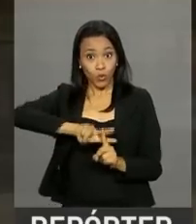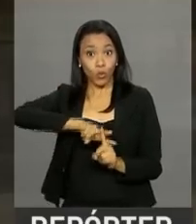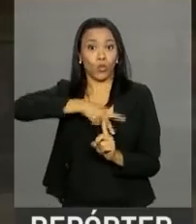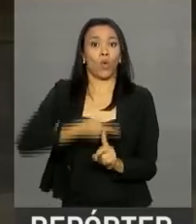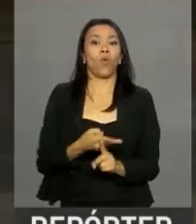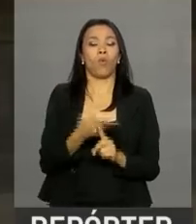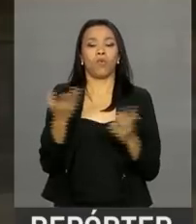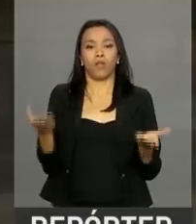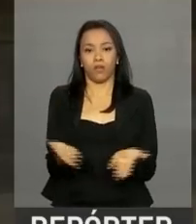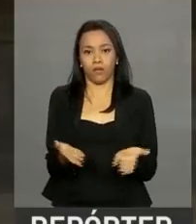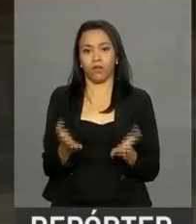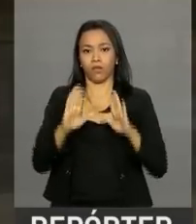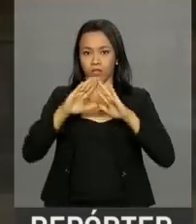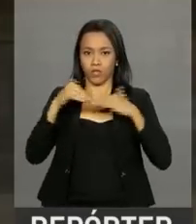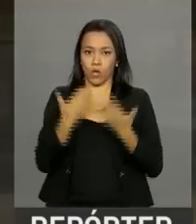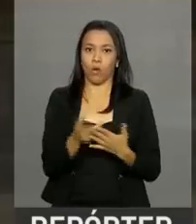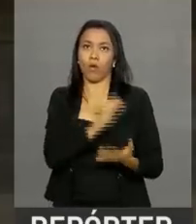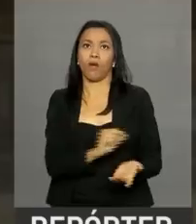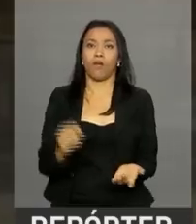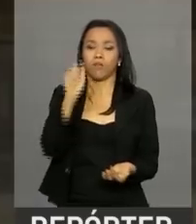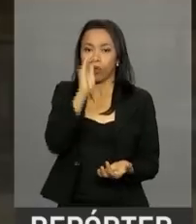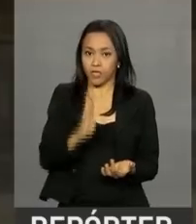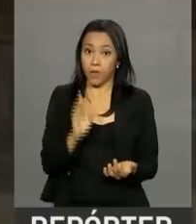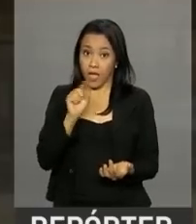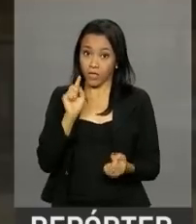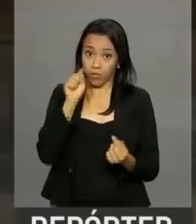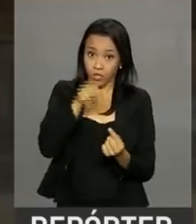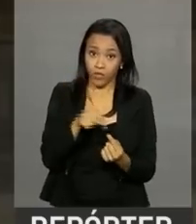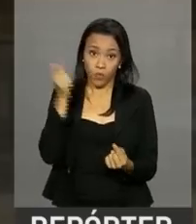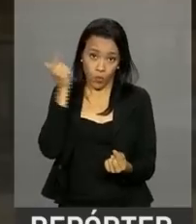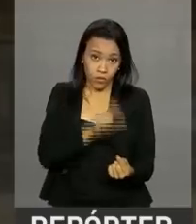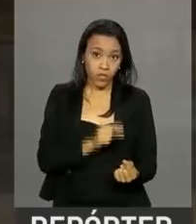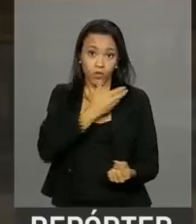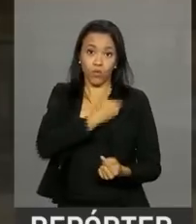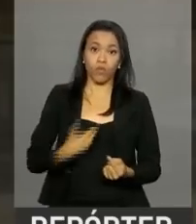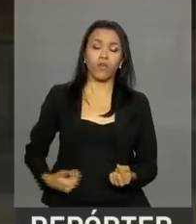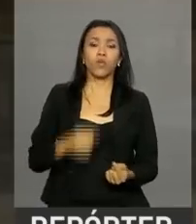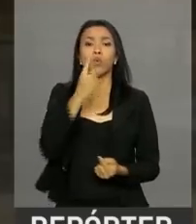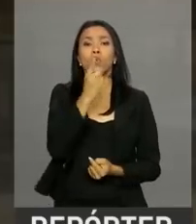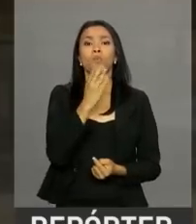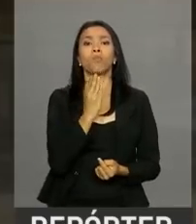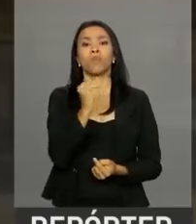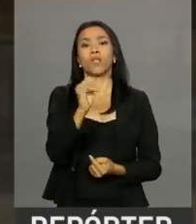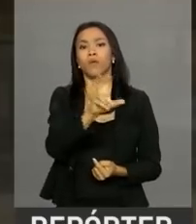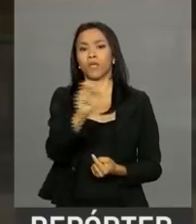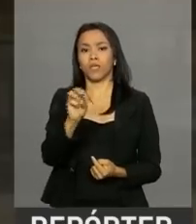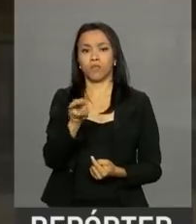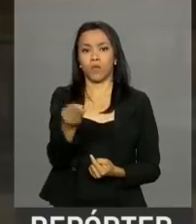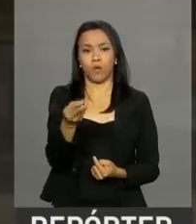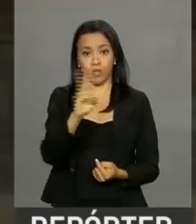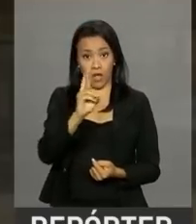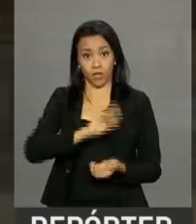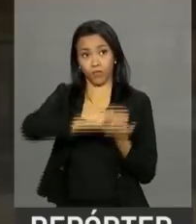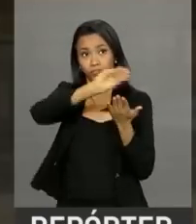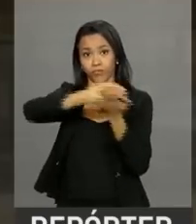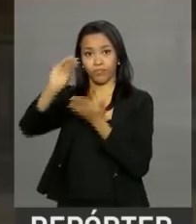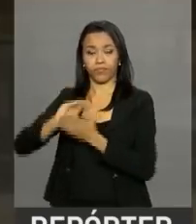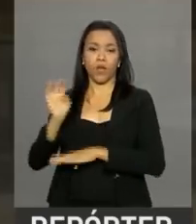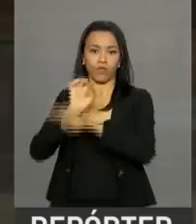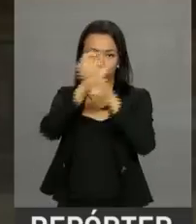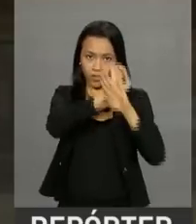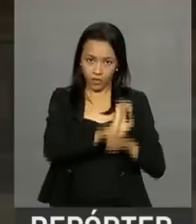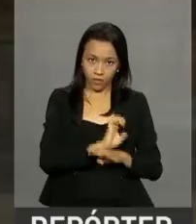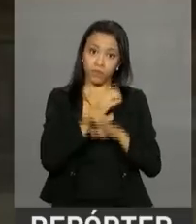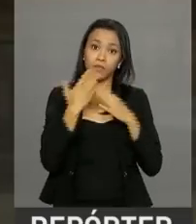se tem hoje no Brasil. Para essa meta se tornar realidade, o governo federal vai destinar R$1,5 bilhão de reais aos estados. Bom,